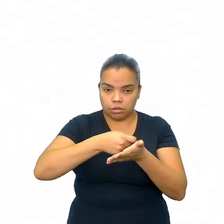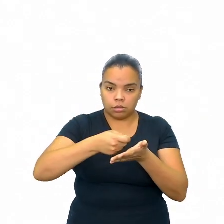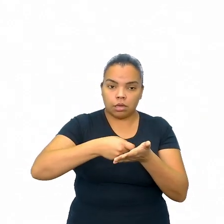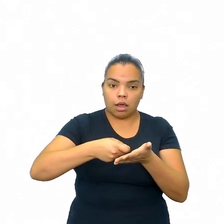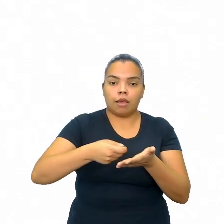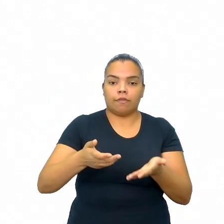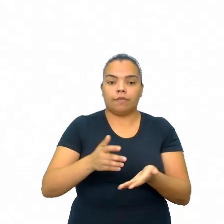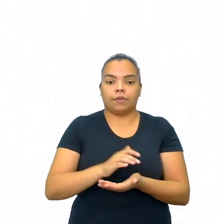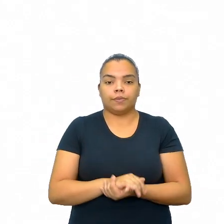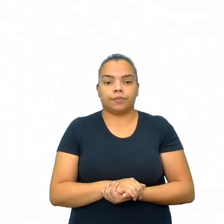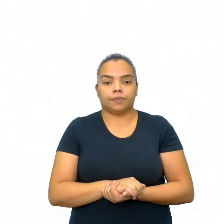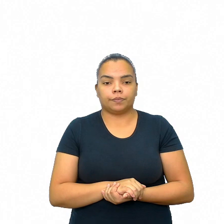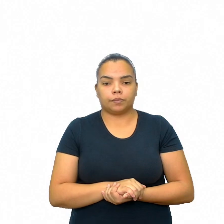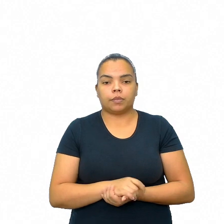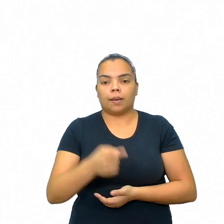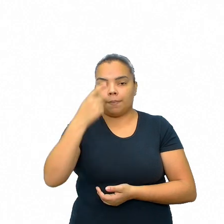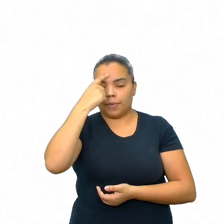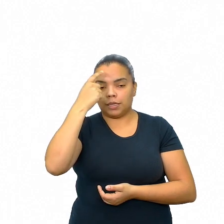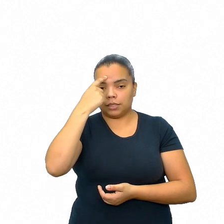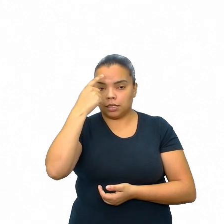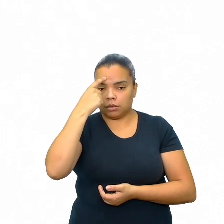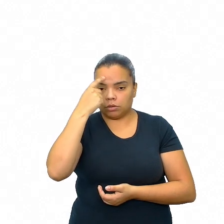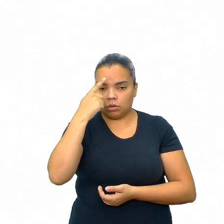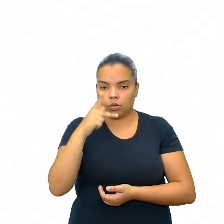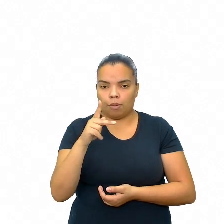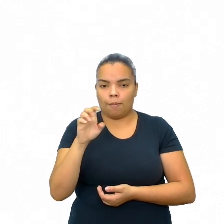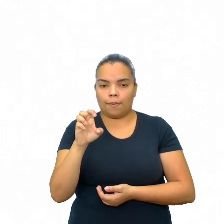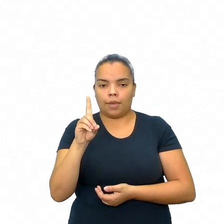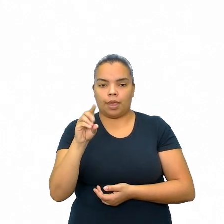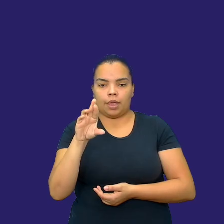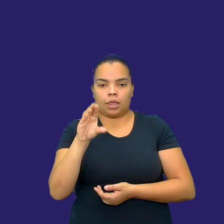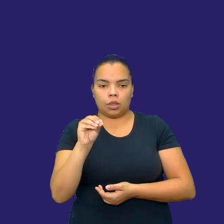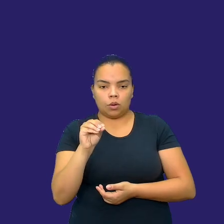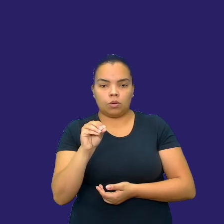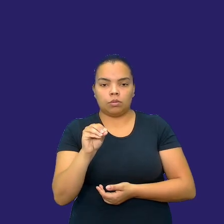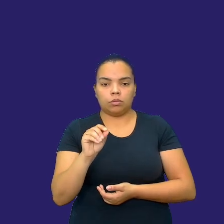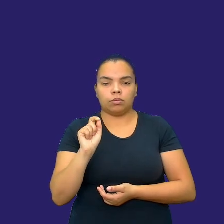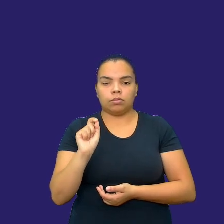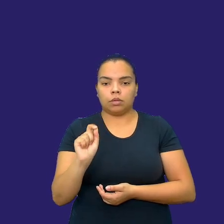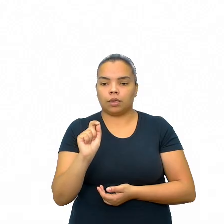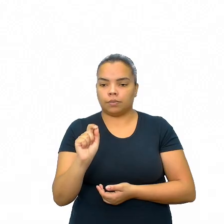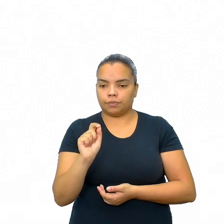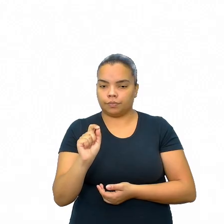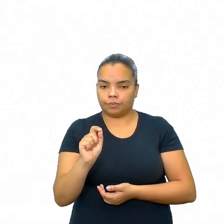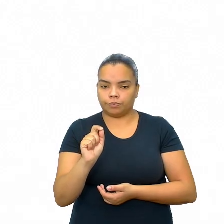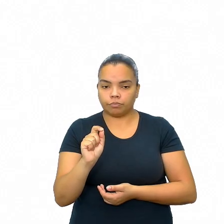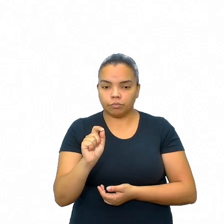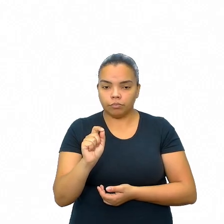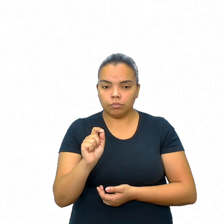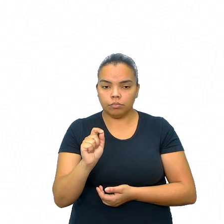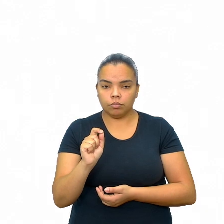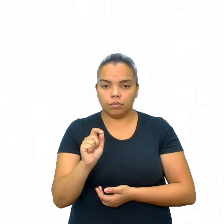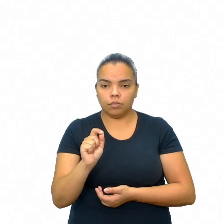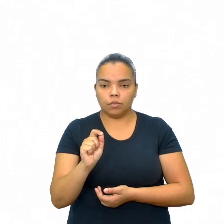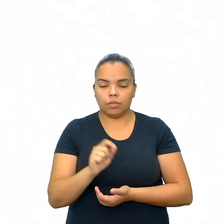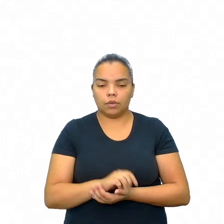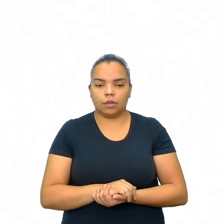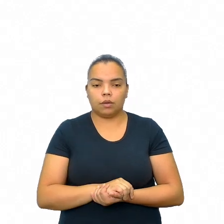digitados. Pensando no Pedro, o Pedro está no nível...